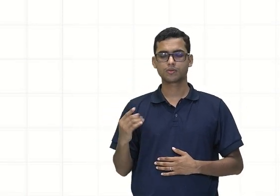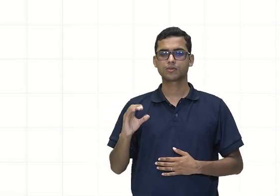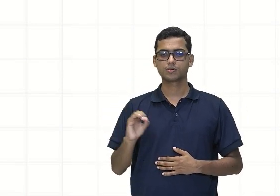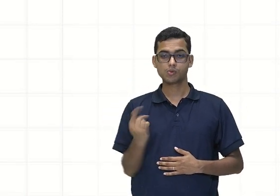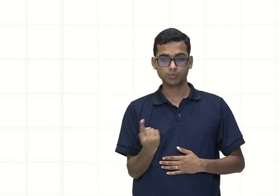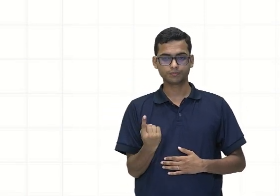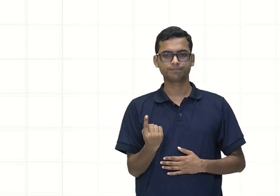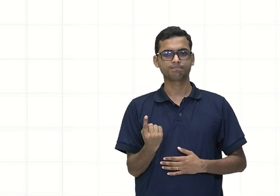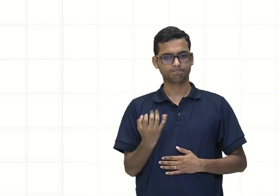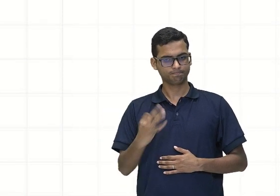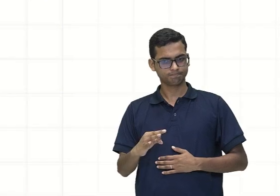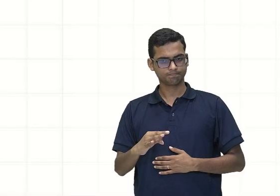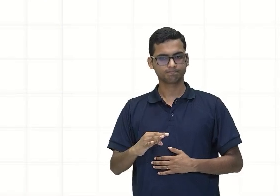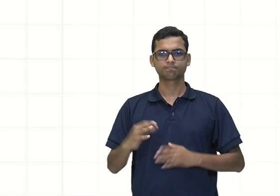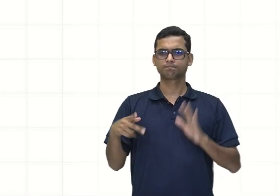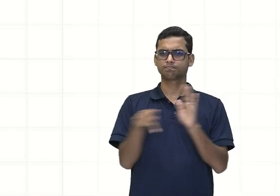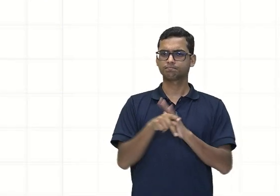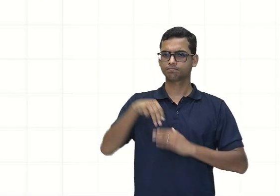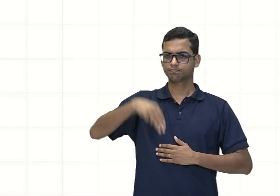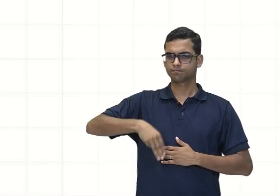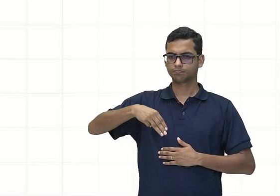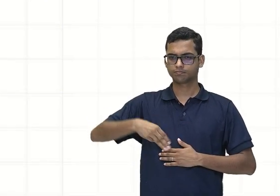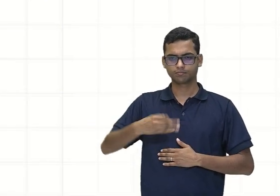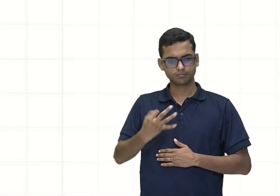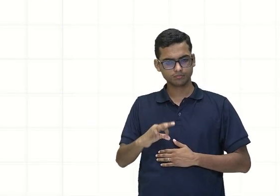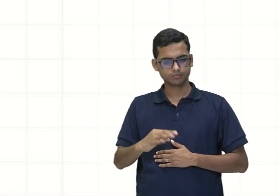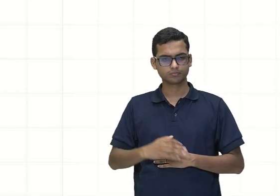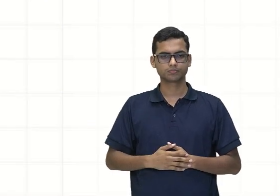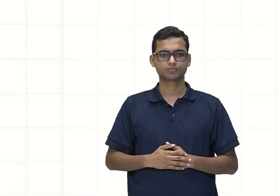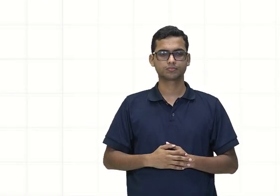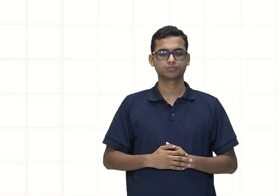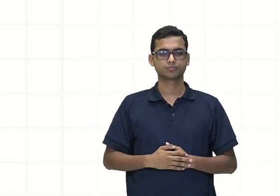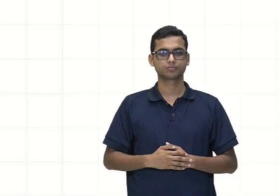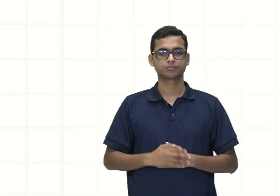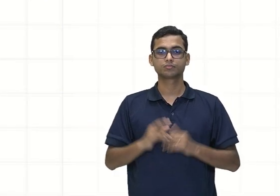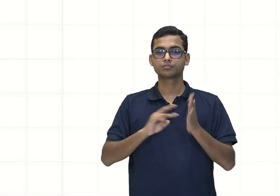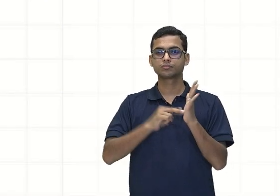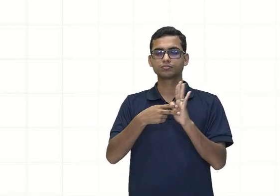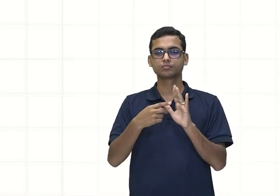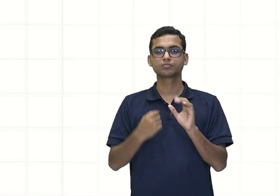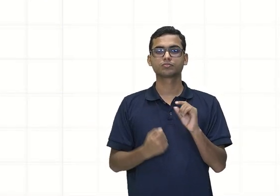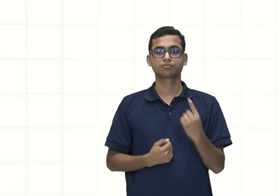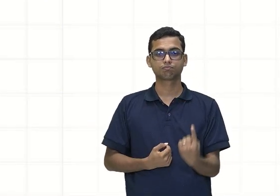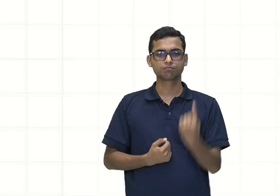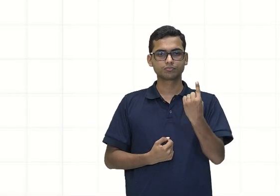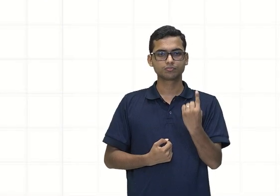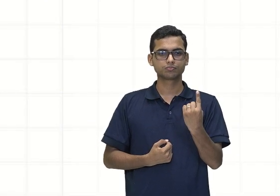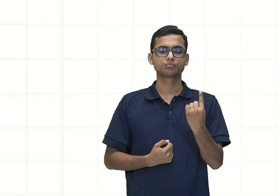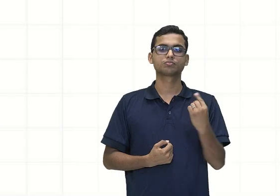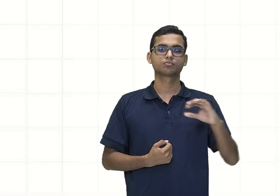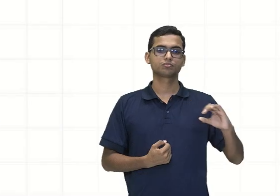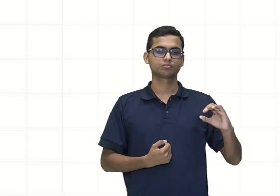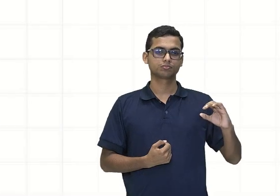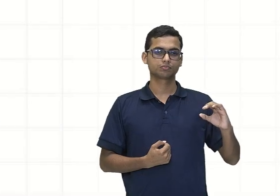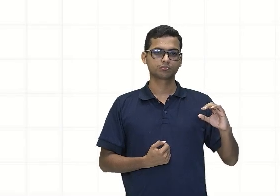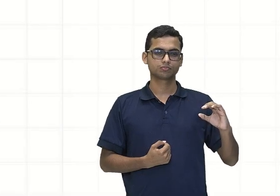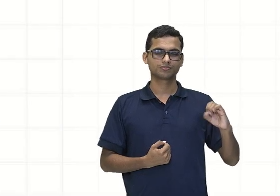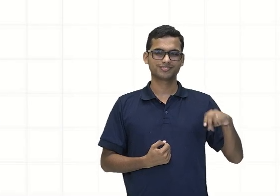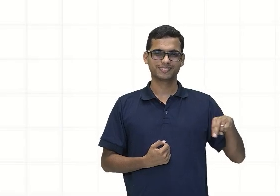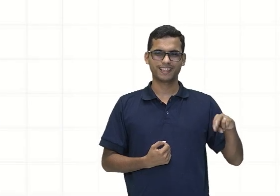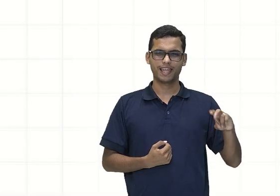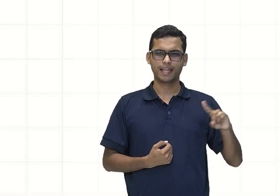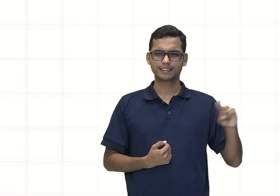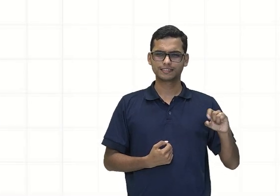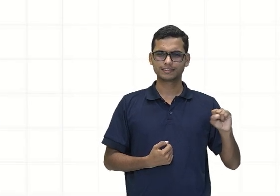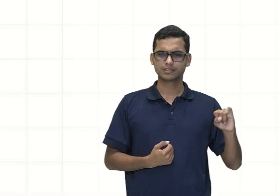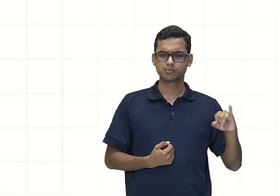0,01, né, de metro, ou seja, 1/100º de metro. Para eu ter 1 metro,